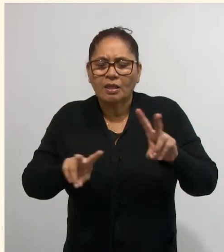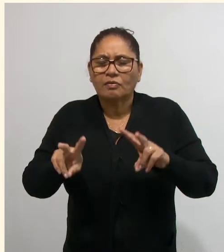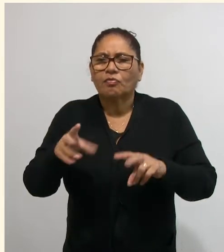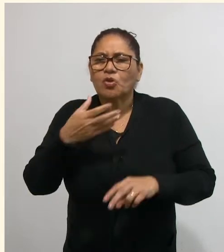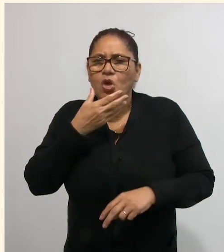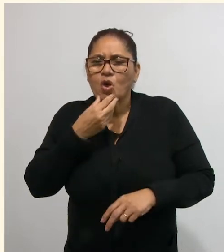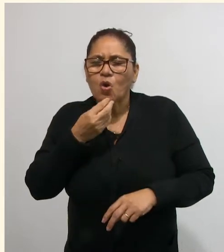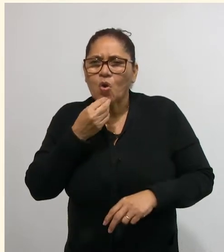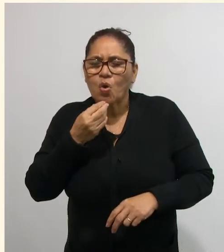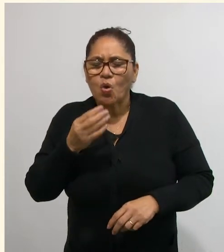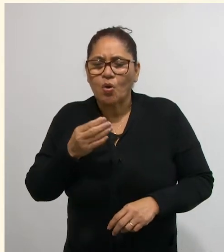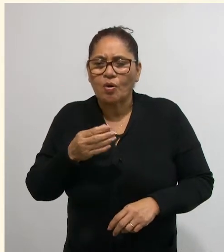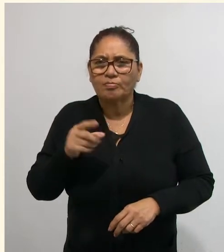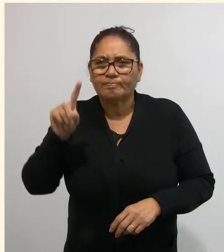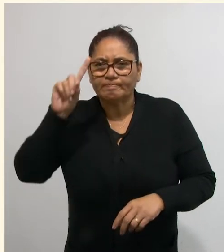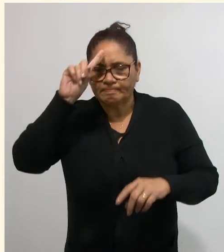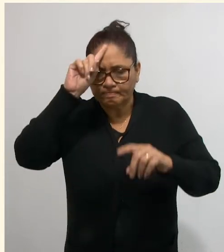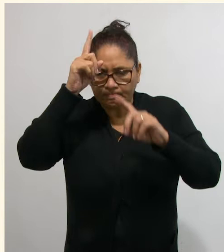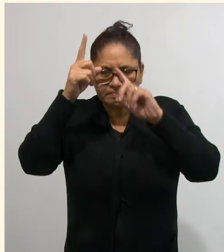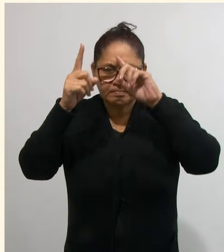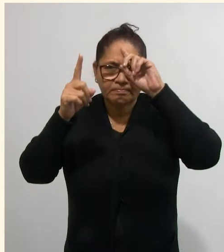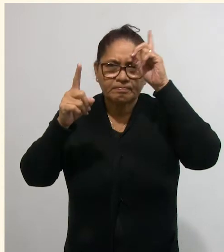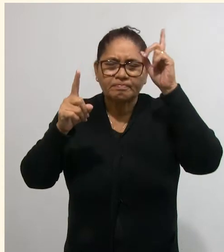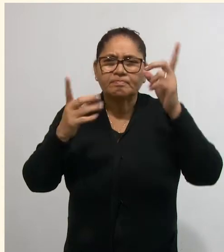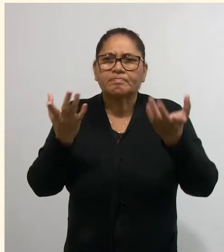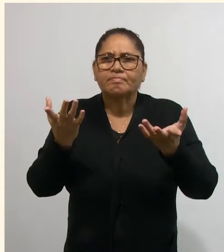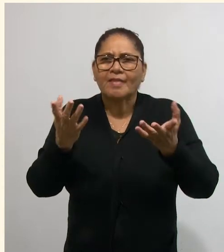homem a partir das ideias, com